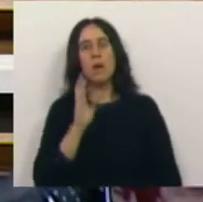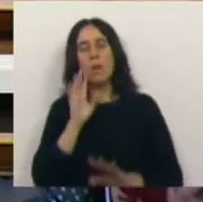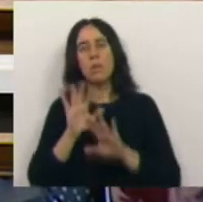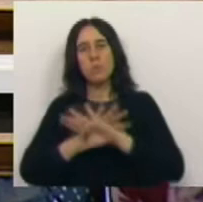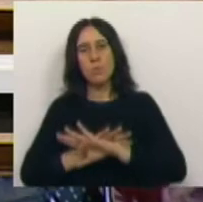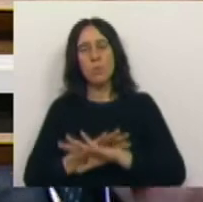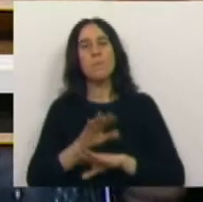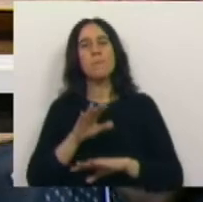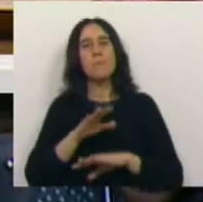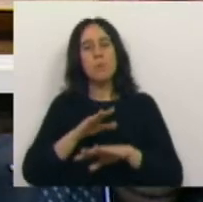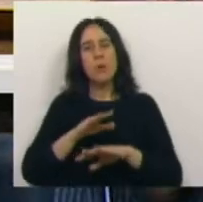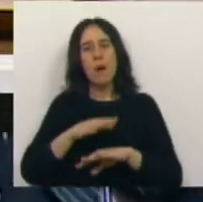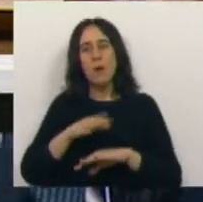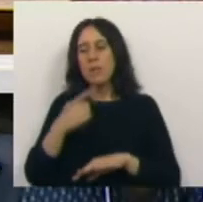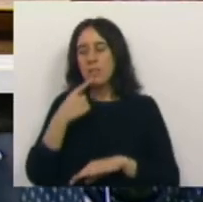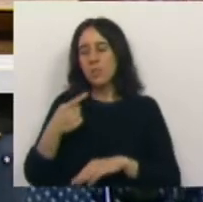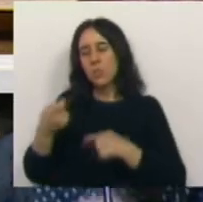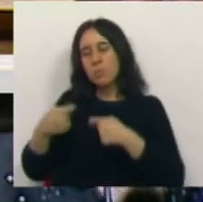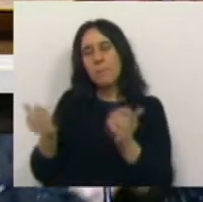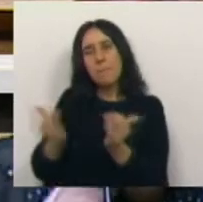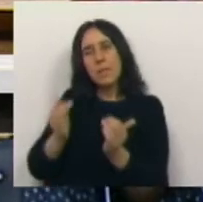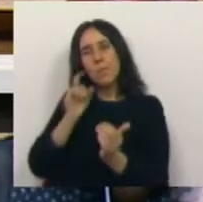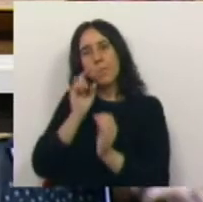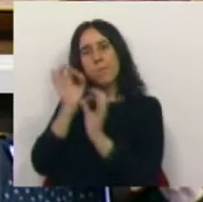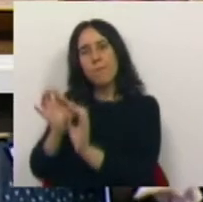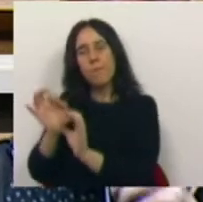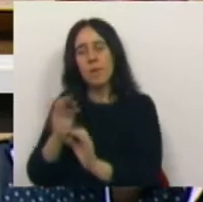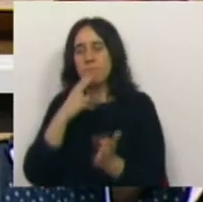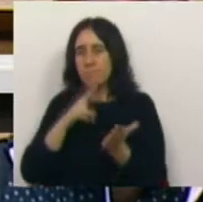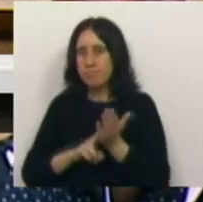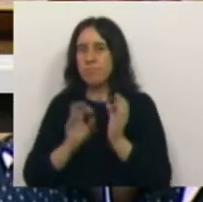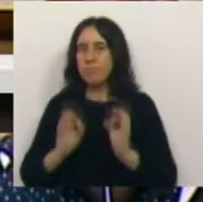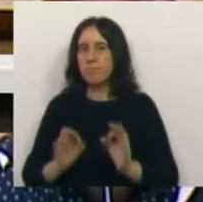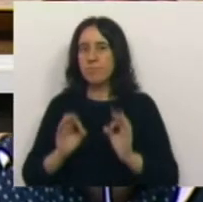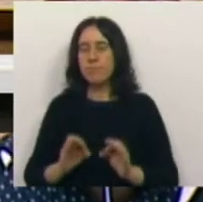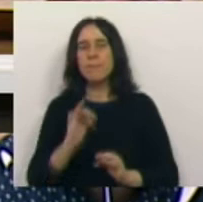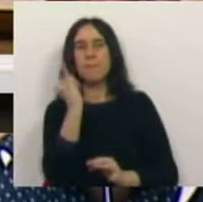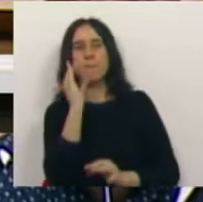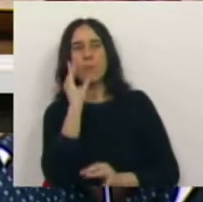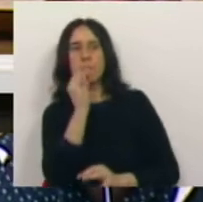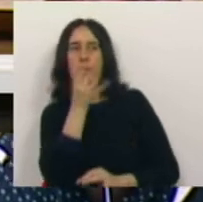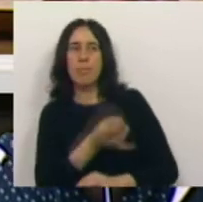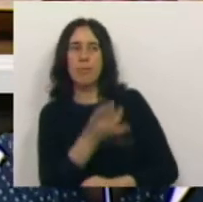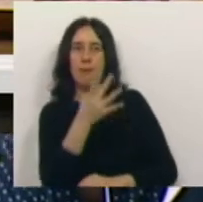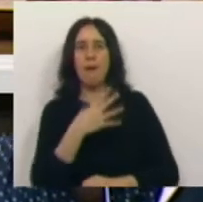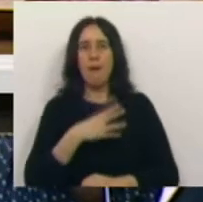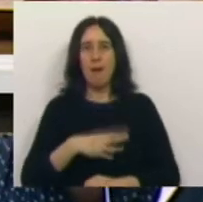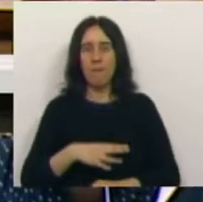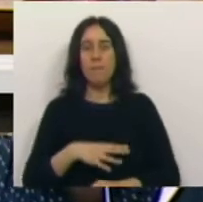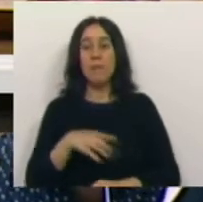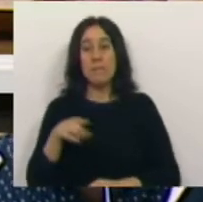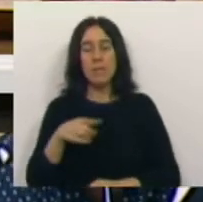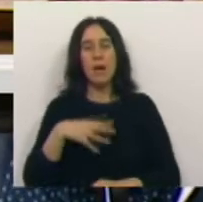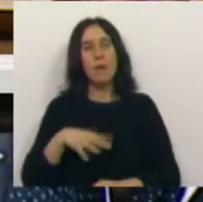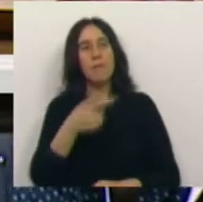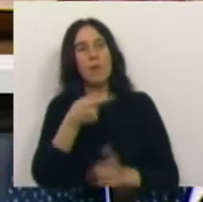proteção dos interesses dos pequenos comerciantes, o que quer é isentar as instituições financeiras desta taxa,